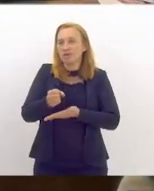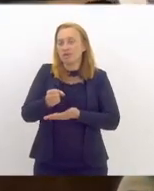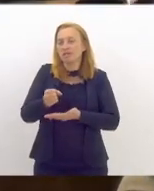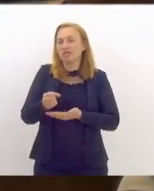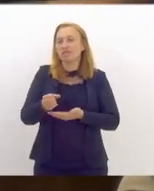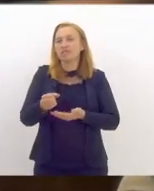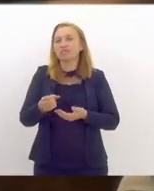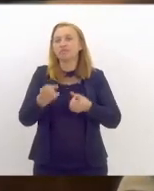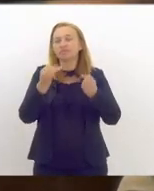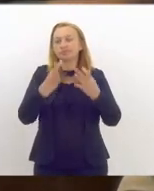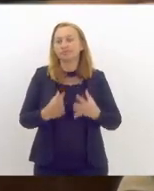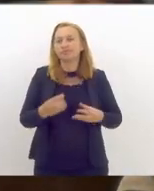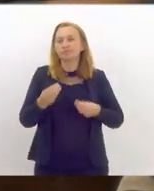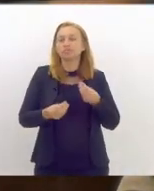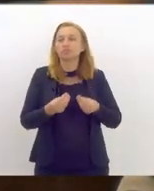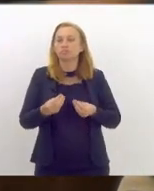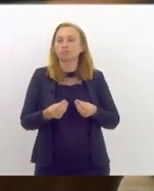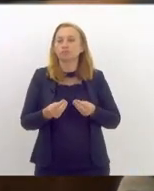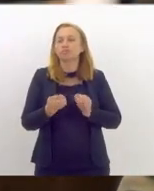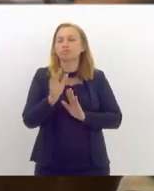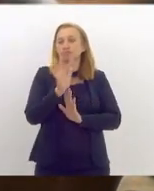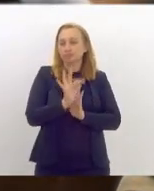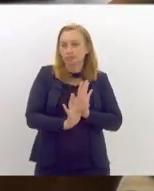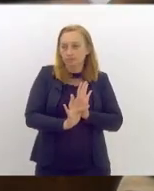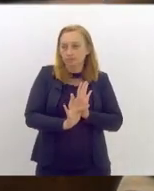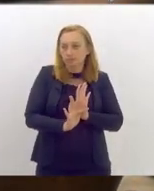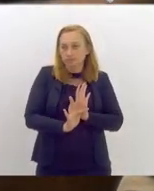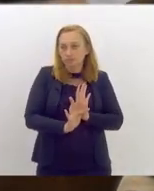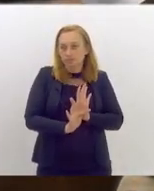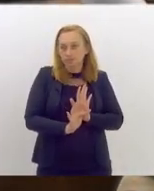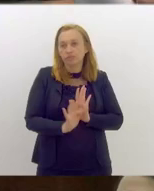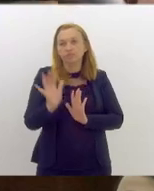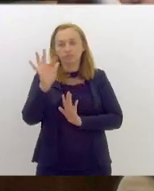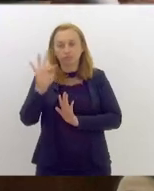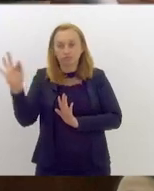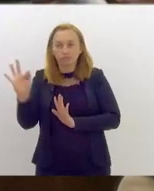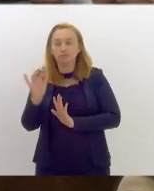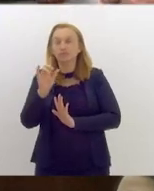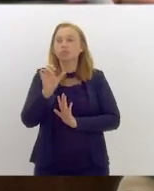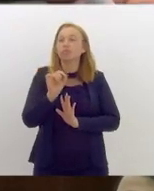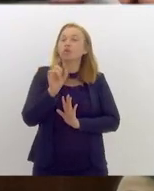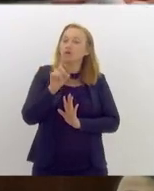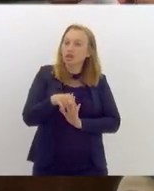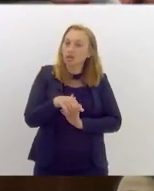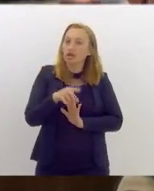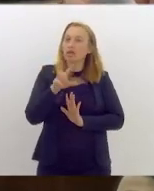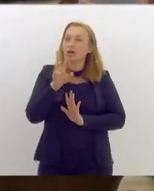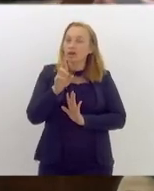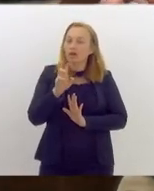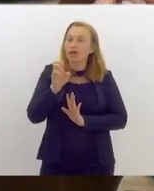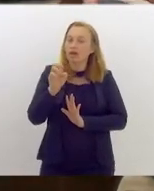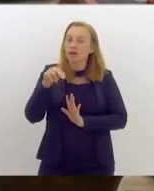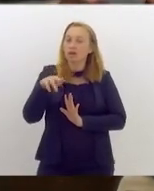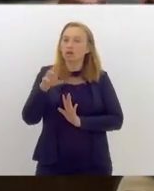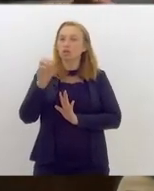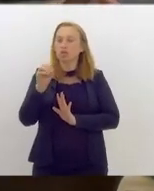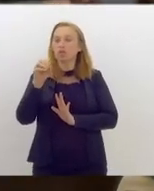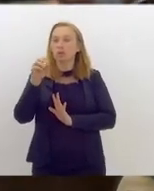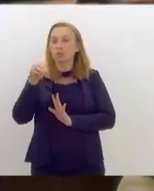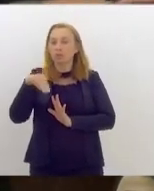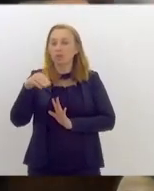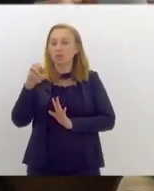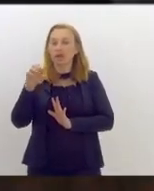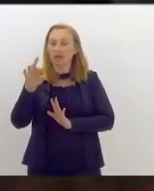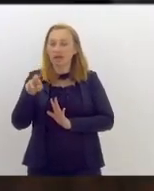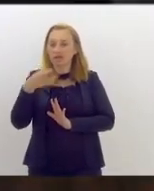como é do texto da lei geral o que que é remuneração que é o Vicente básico mas todos os aditivos que existe nela